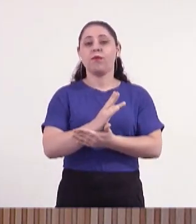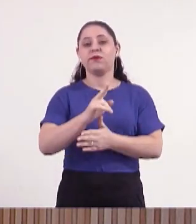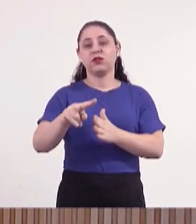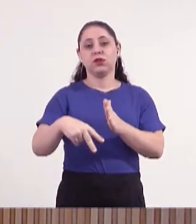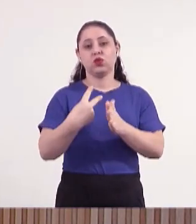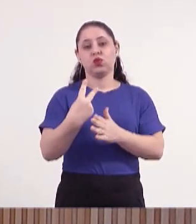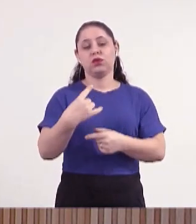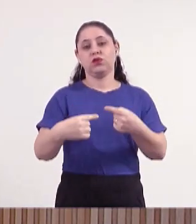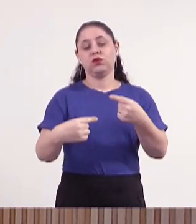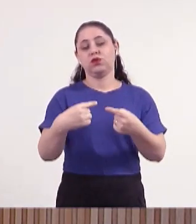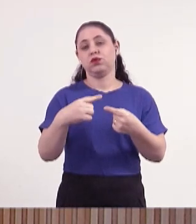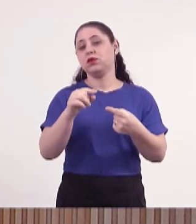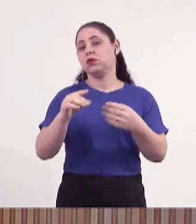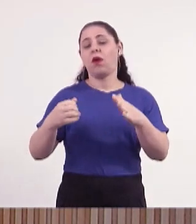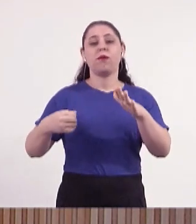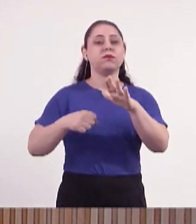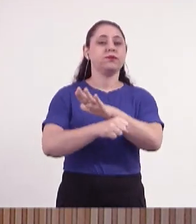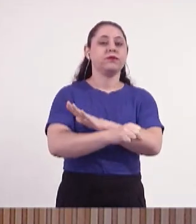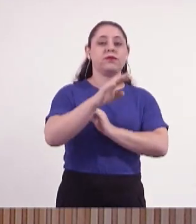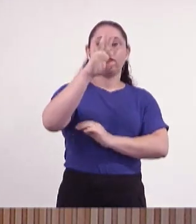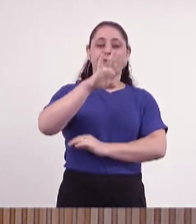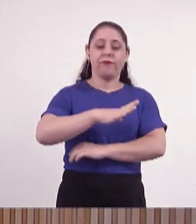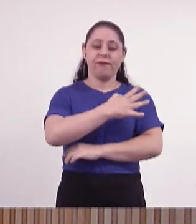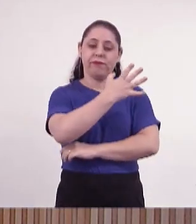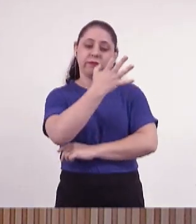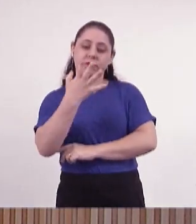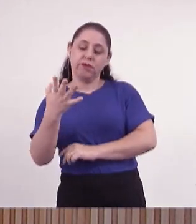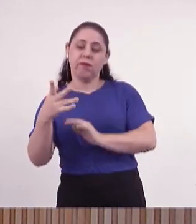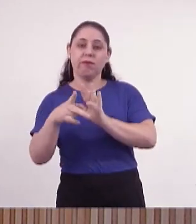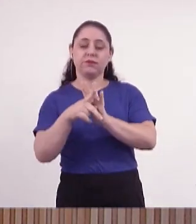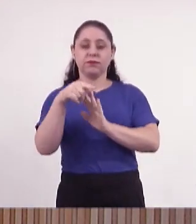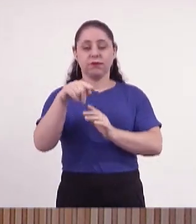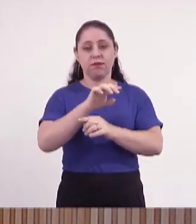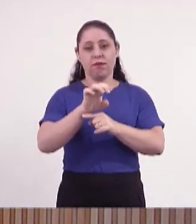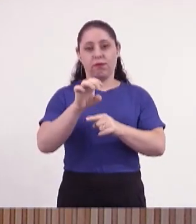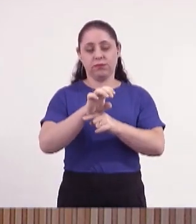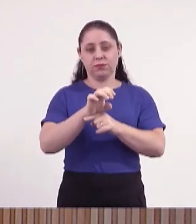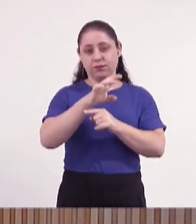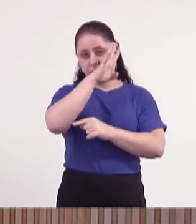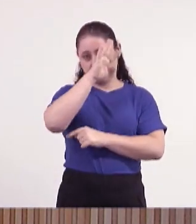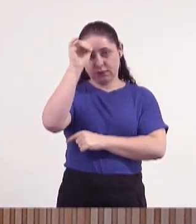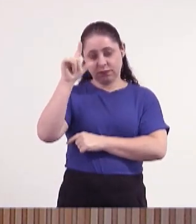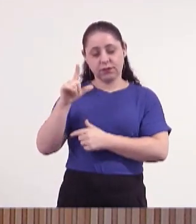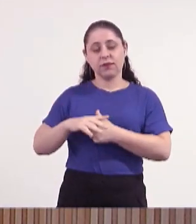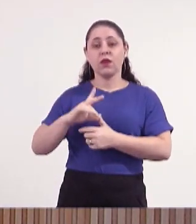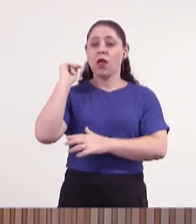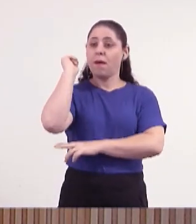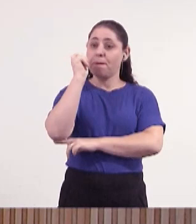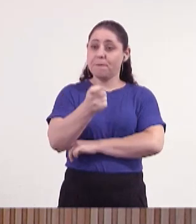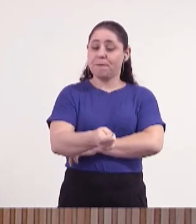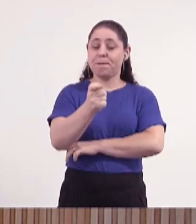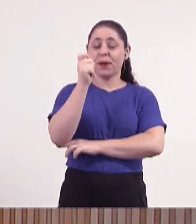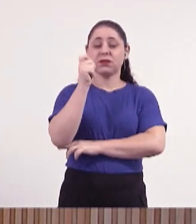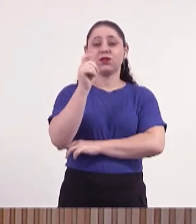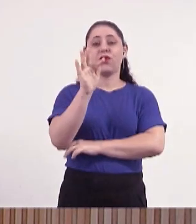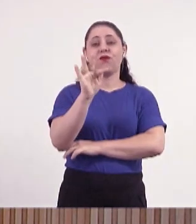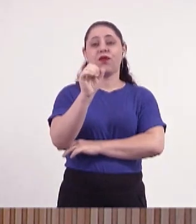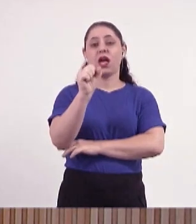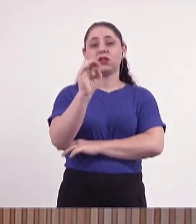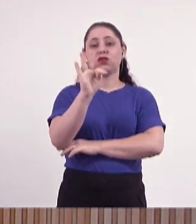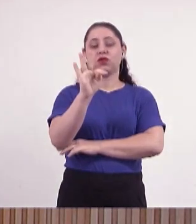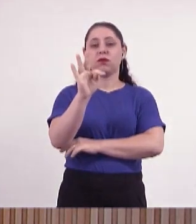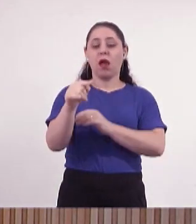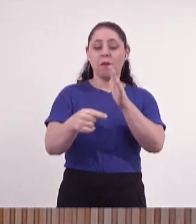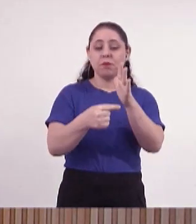em segunda discussão, e que inclui no calendário oficial de eventos aqui do estado de Mato Grosso do Sul o PESC Fest no